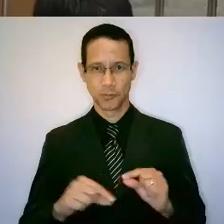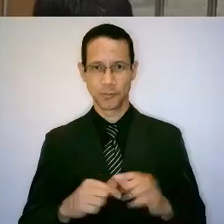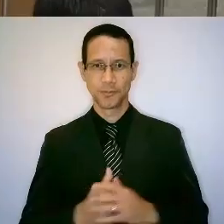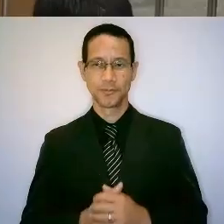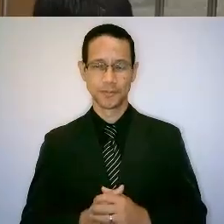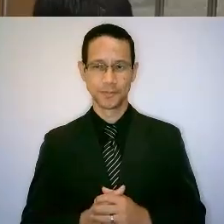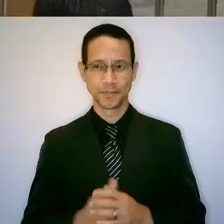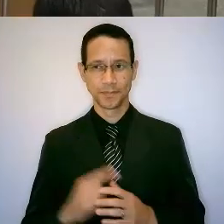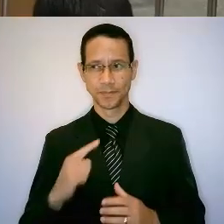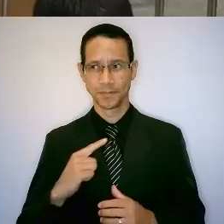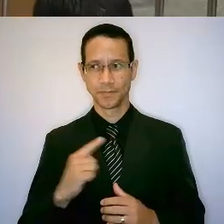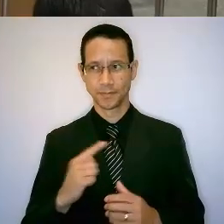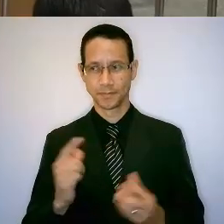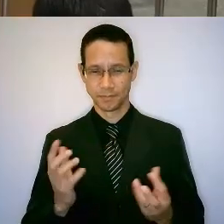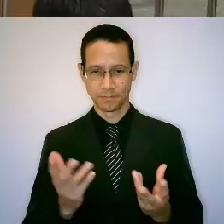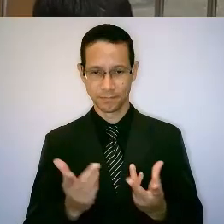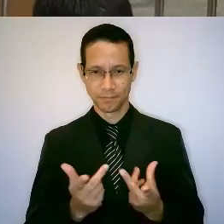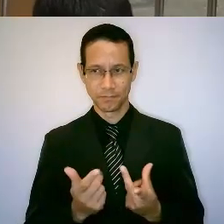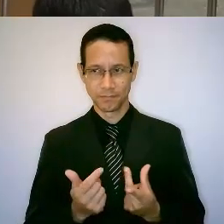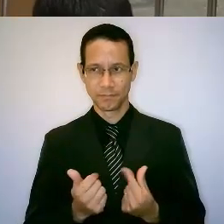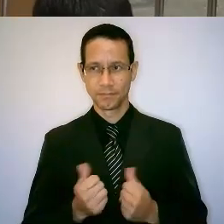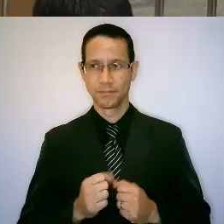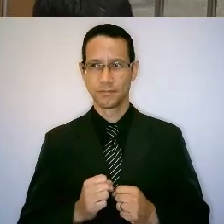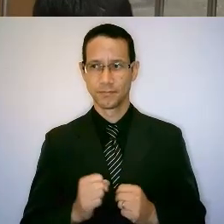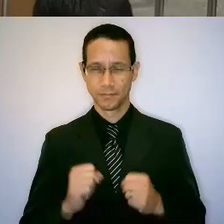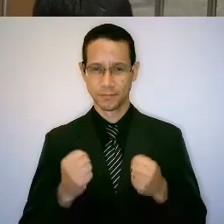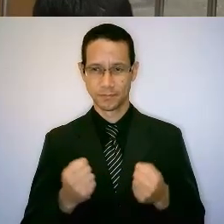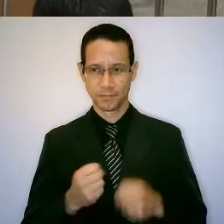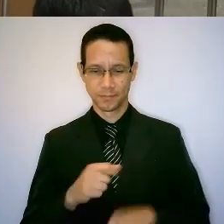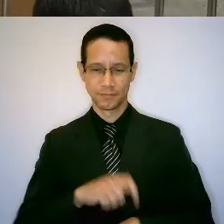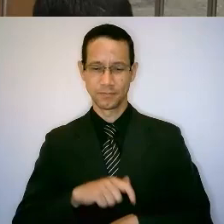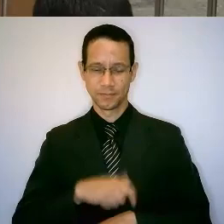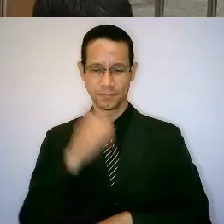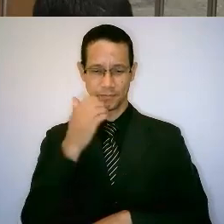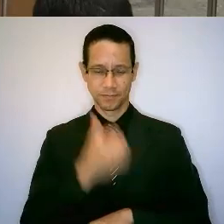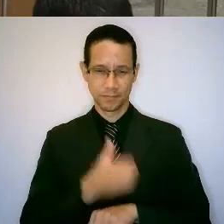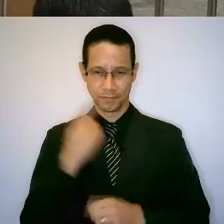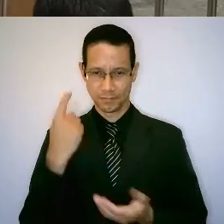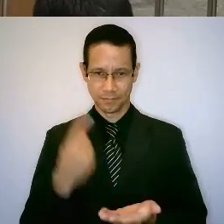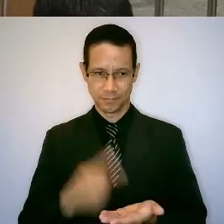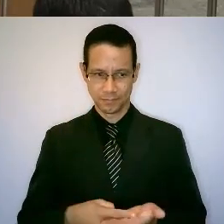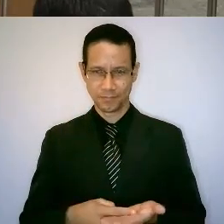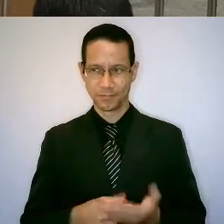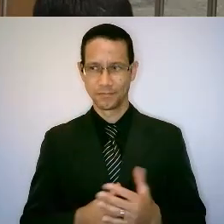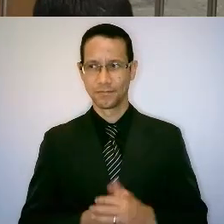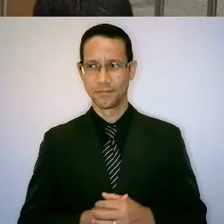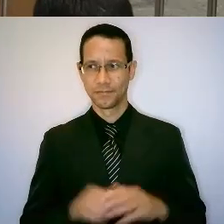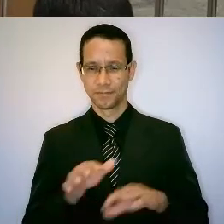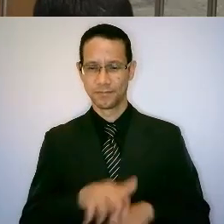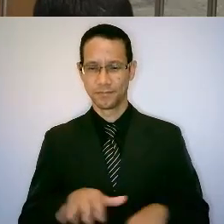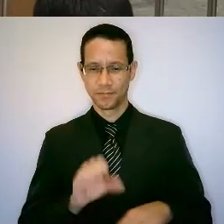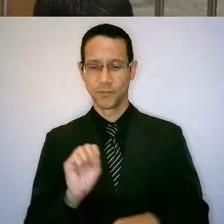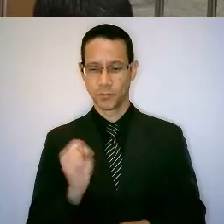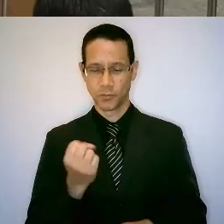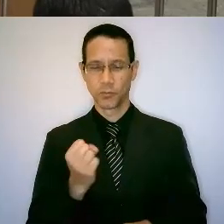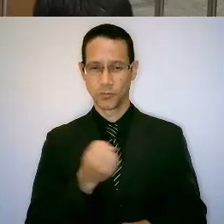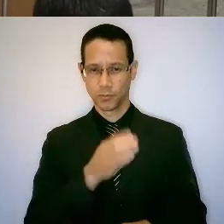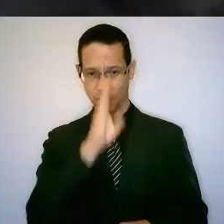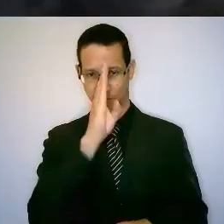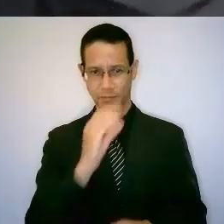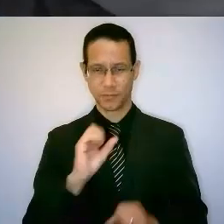prestigiado sempre o horário agendado e o nosso que é às 8 horas